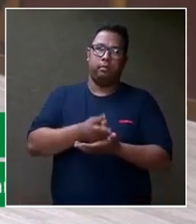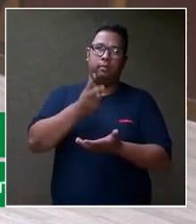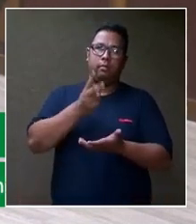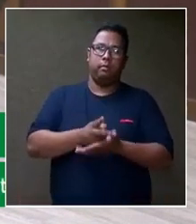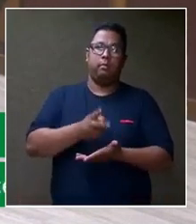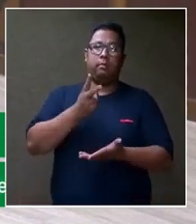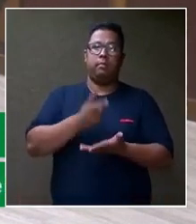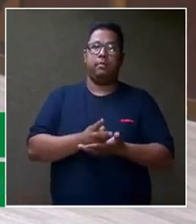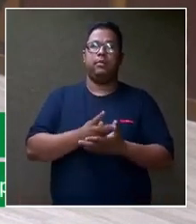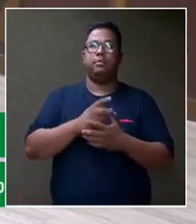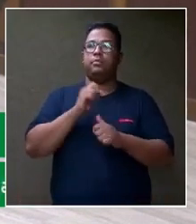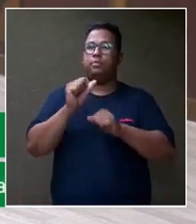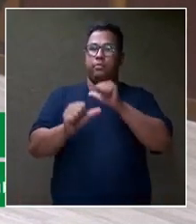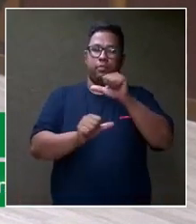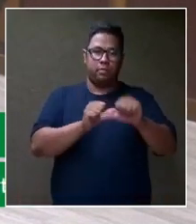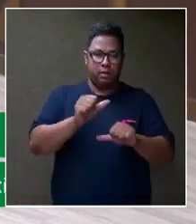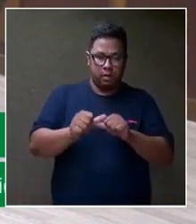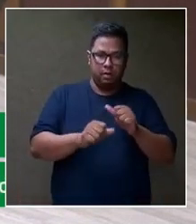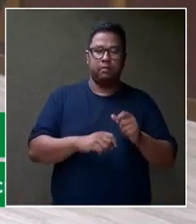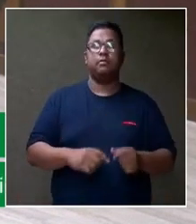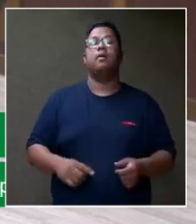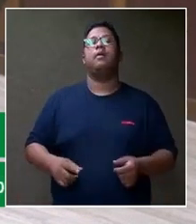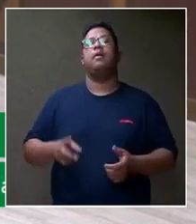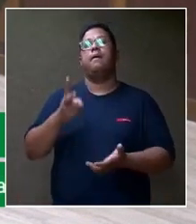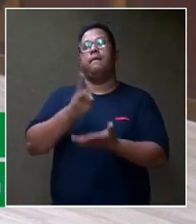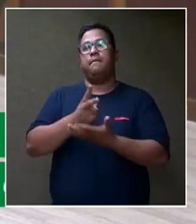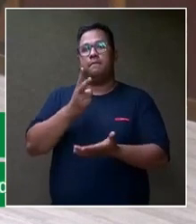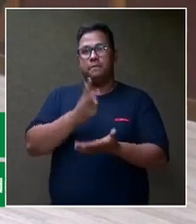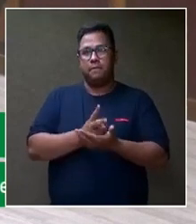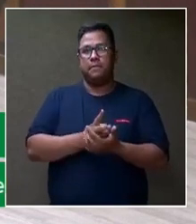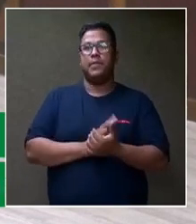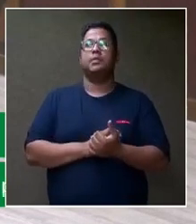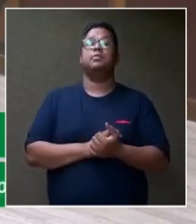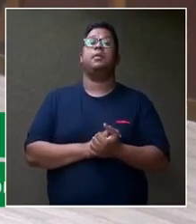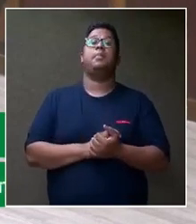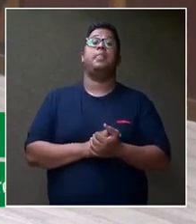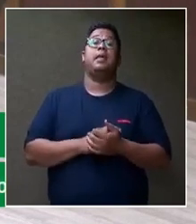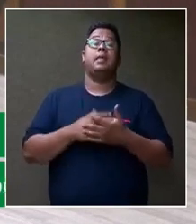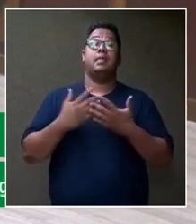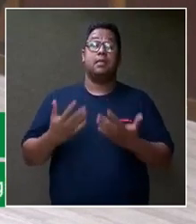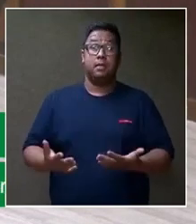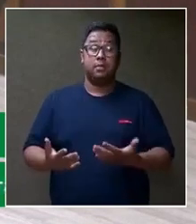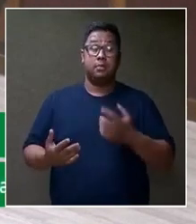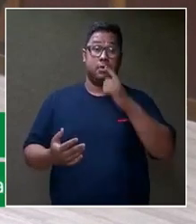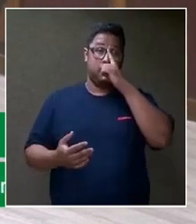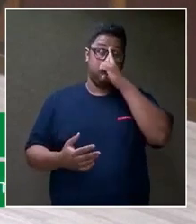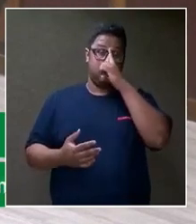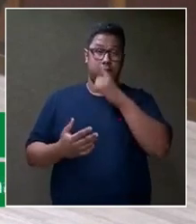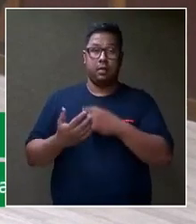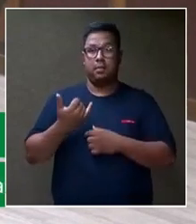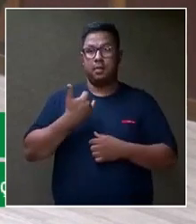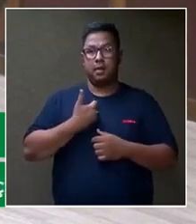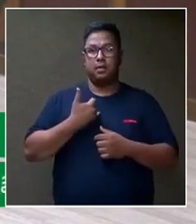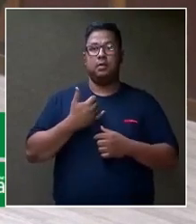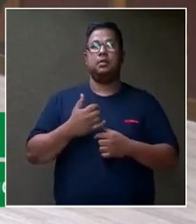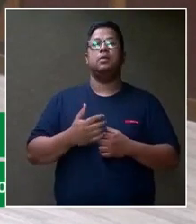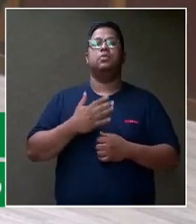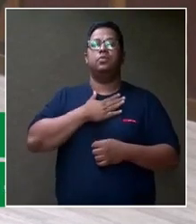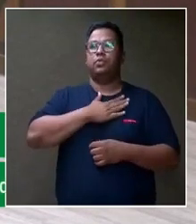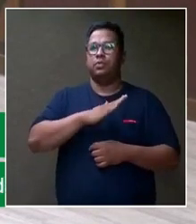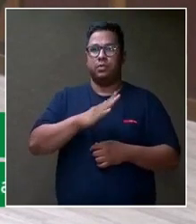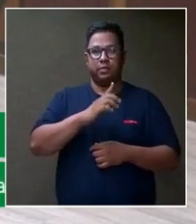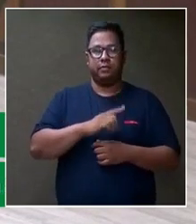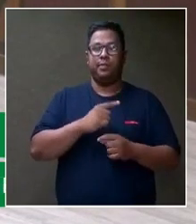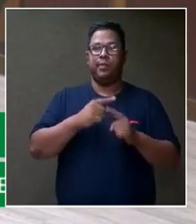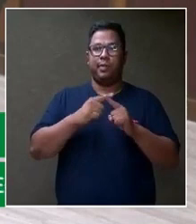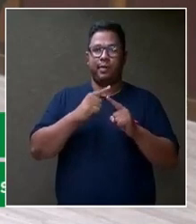de fazer, não mudava esse ciclo de conversa. Era a mesma história toda vez. Tanto que a Emily, quando ia lá em casa, ela não gostava nem de levar o Cássio por